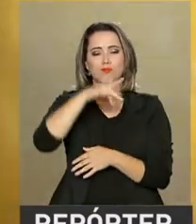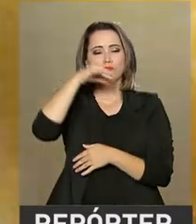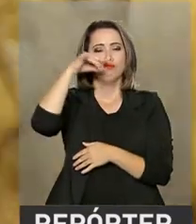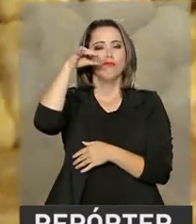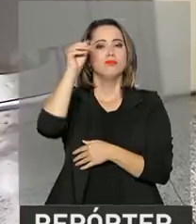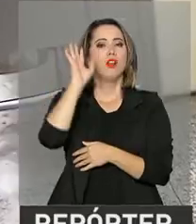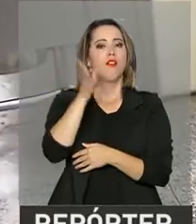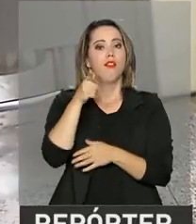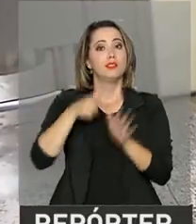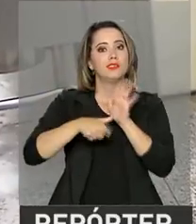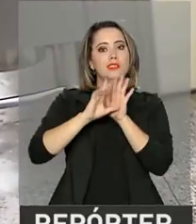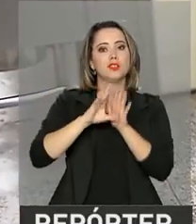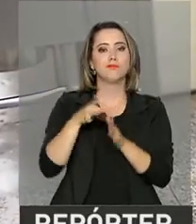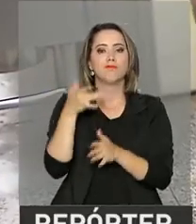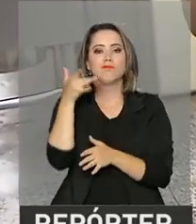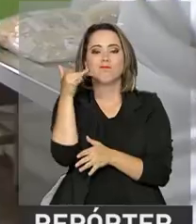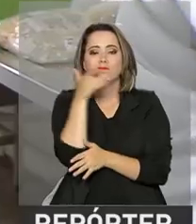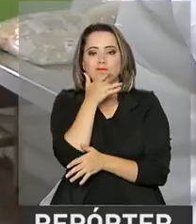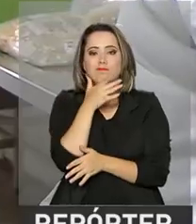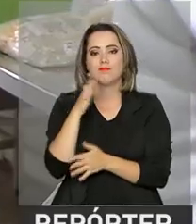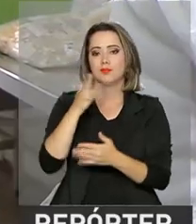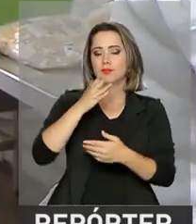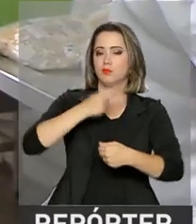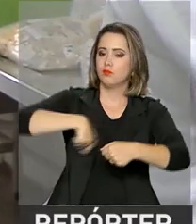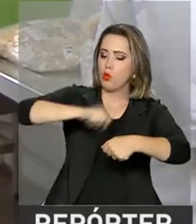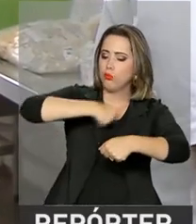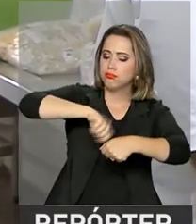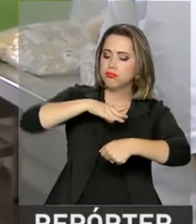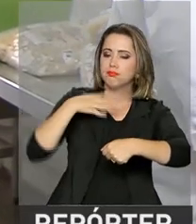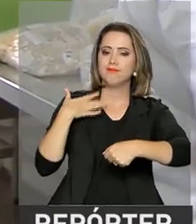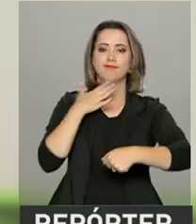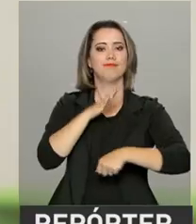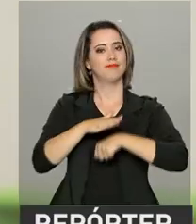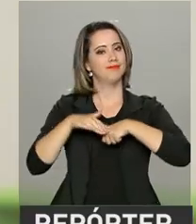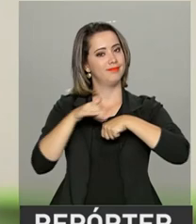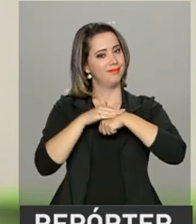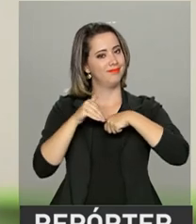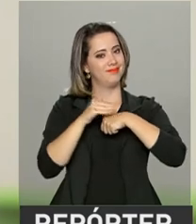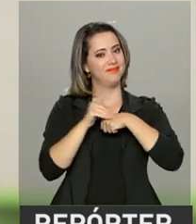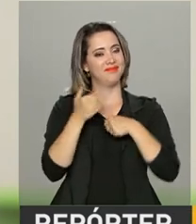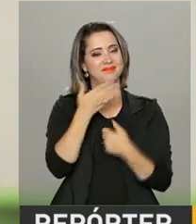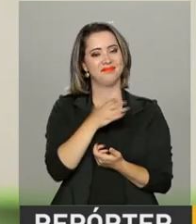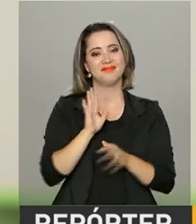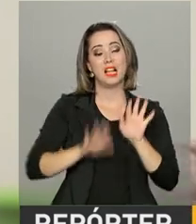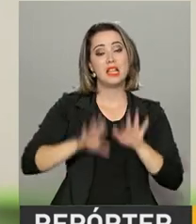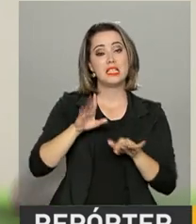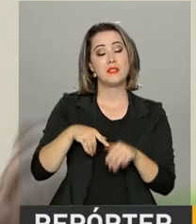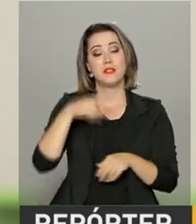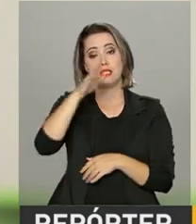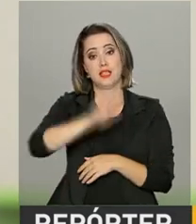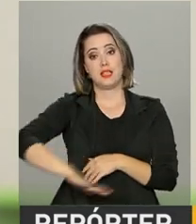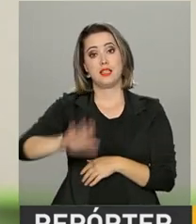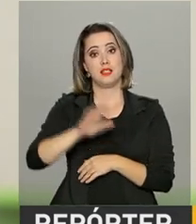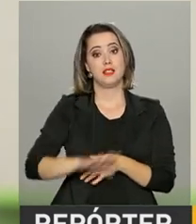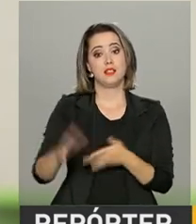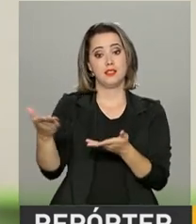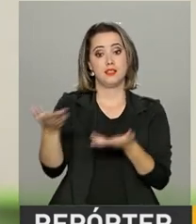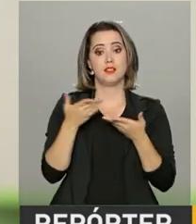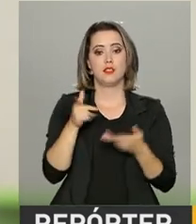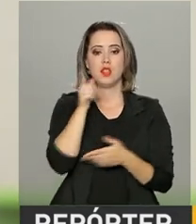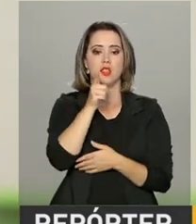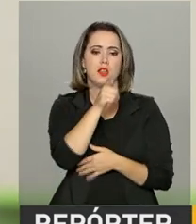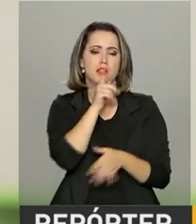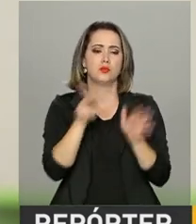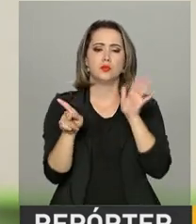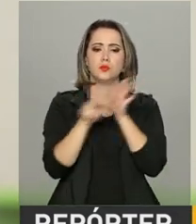já antecipa o sabor da comida preparada com muito carinho. Muitas vezes as crianças traz lanche